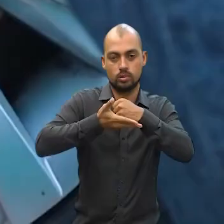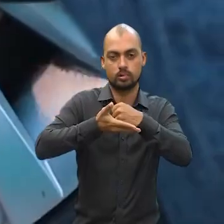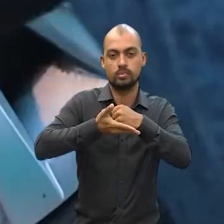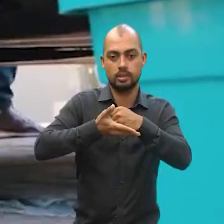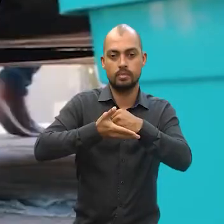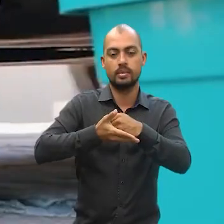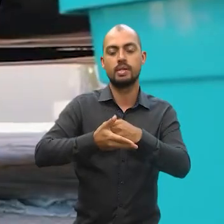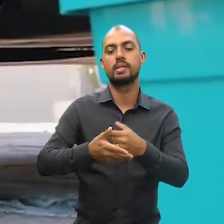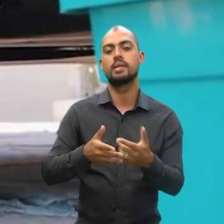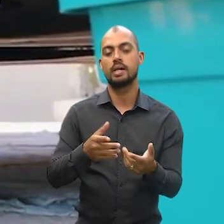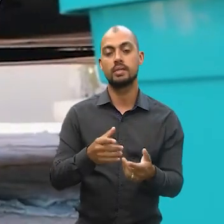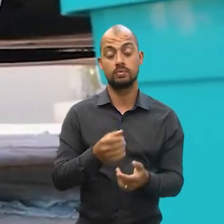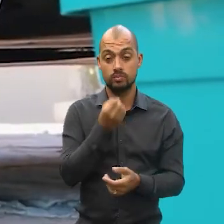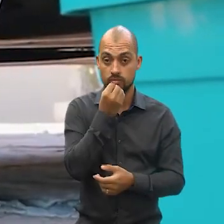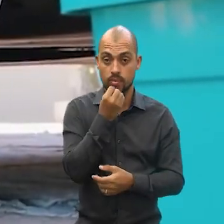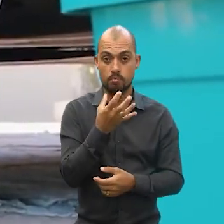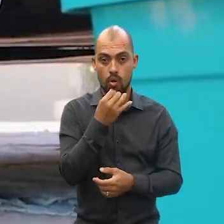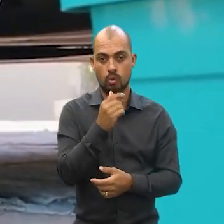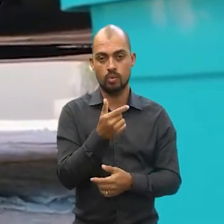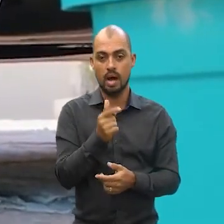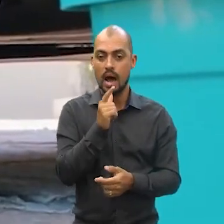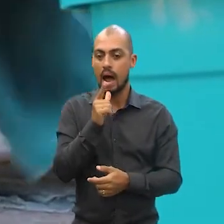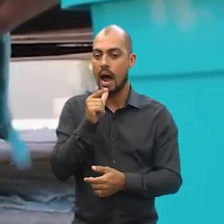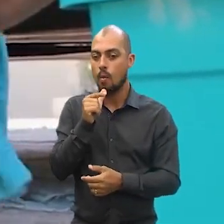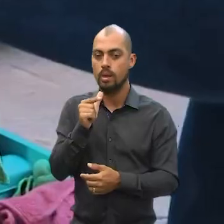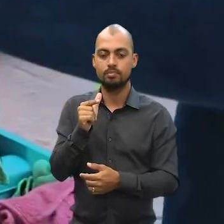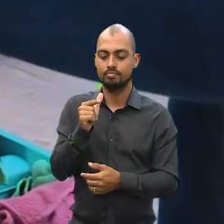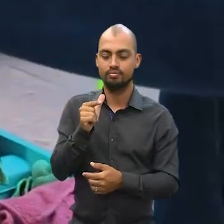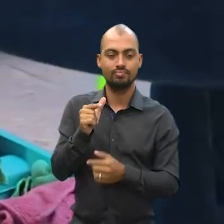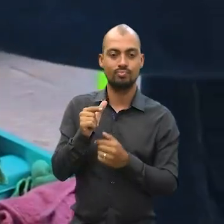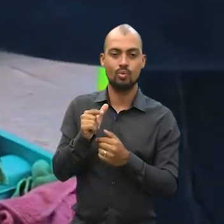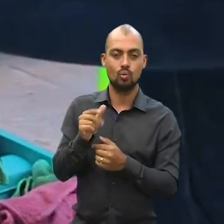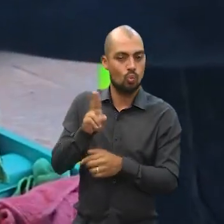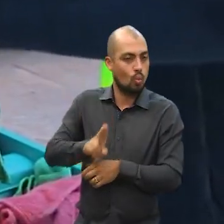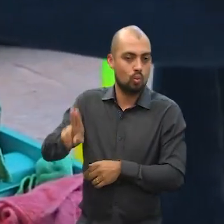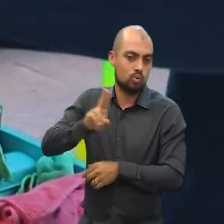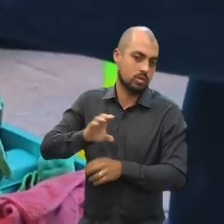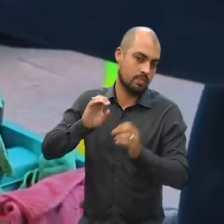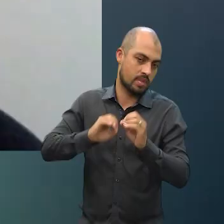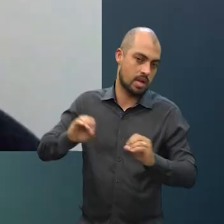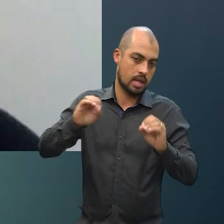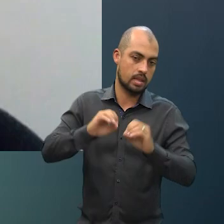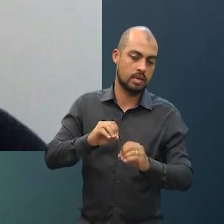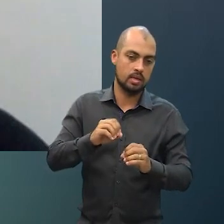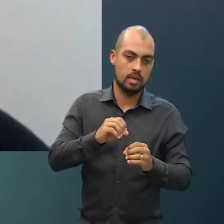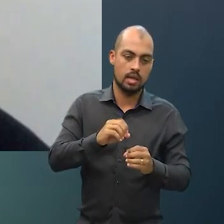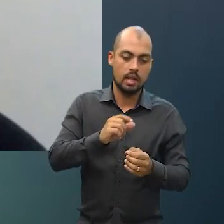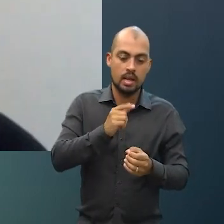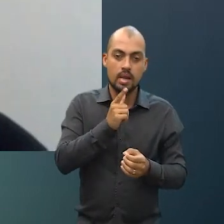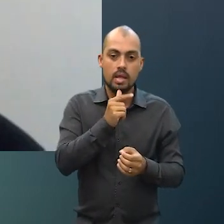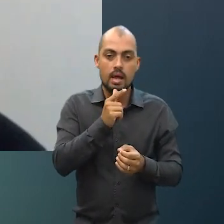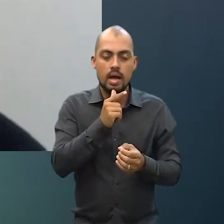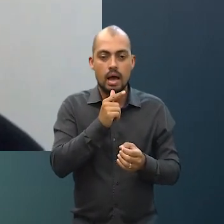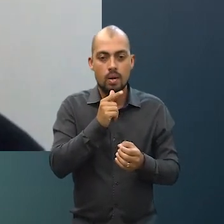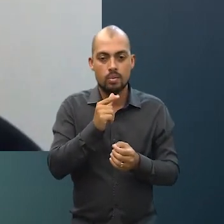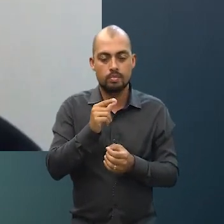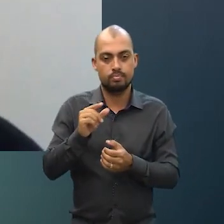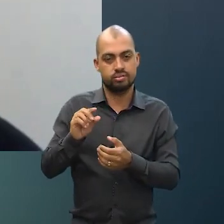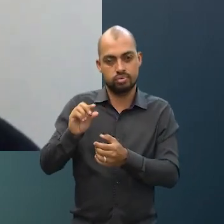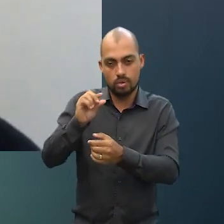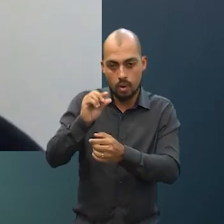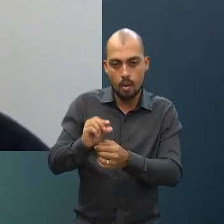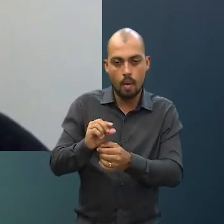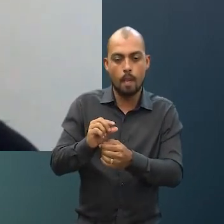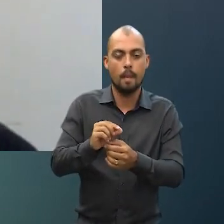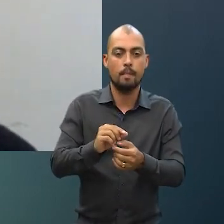lavagem ecológica, de não usar água. Então isso foi um fator muito determinante